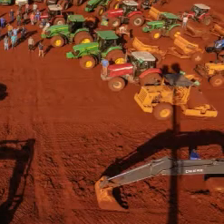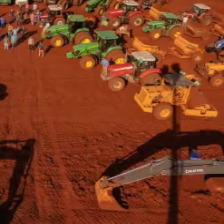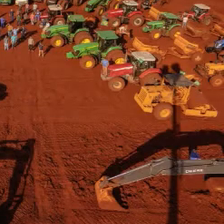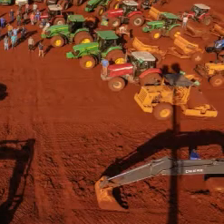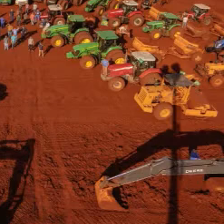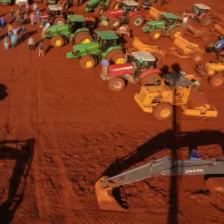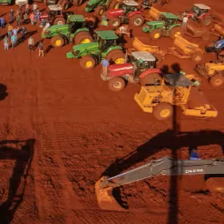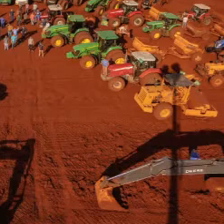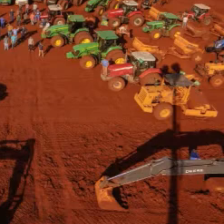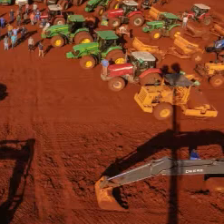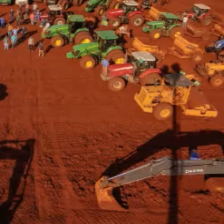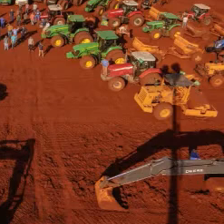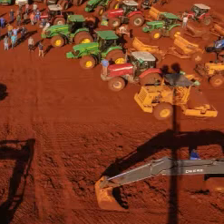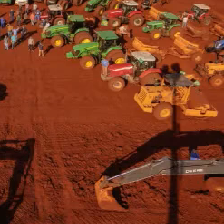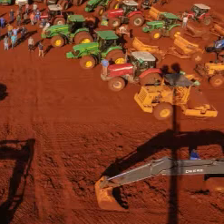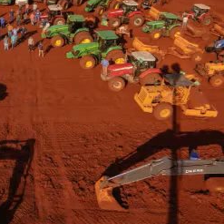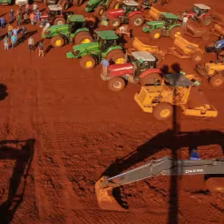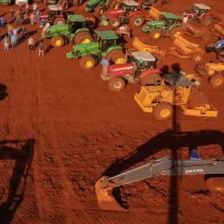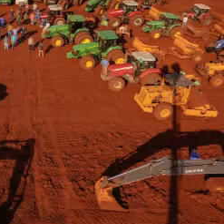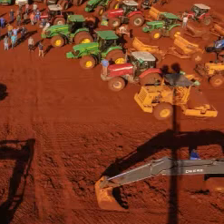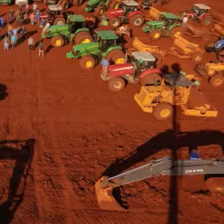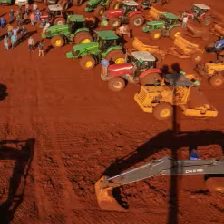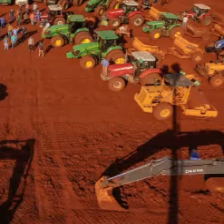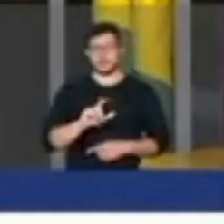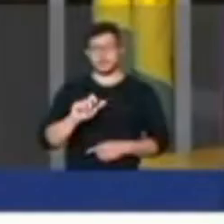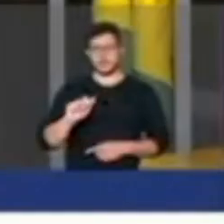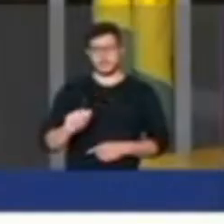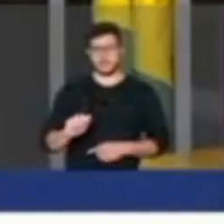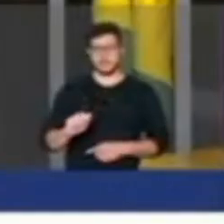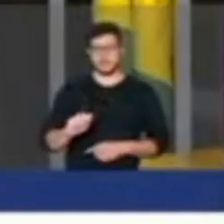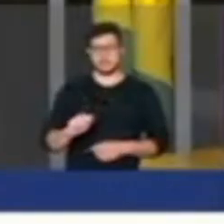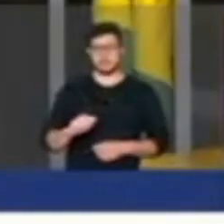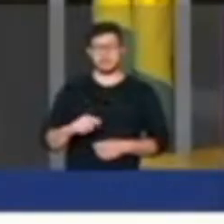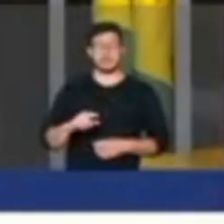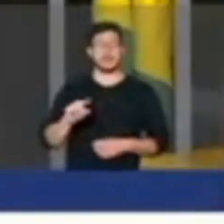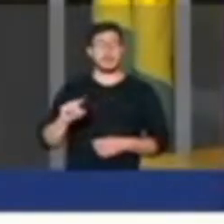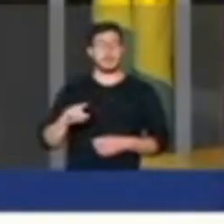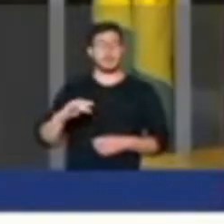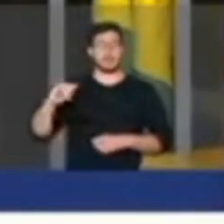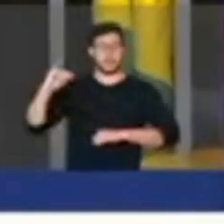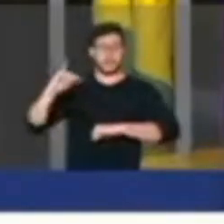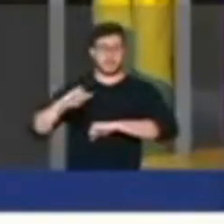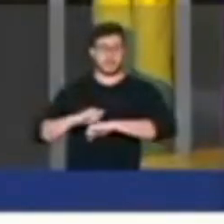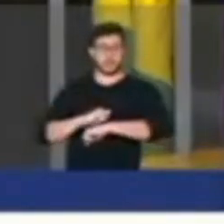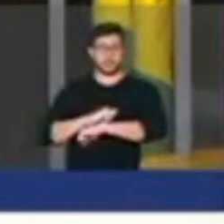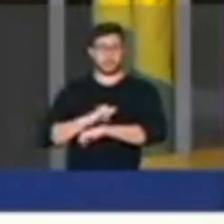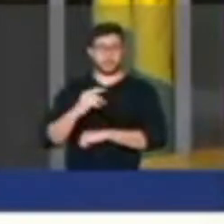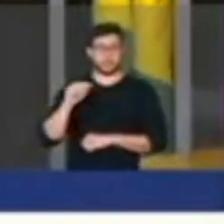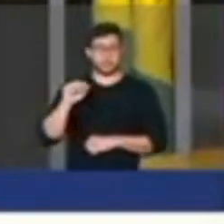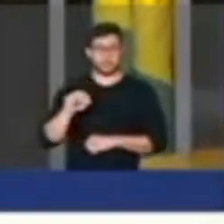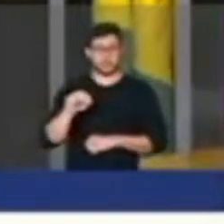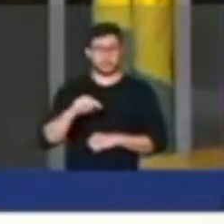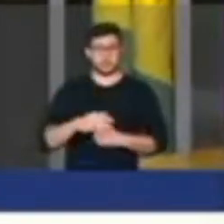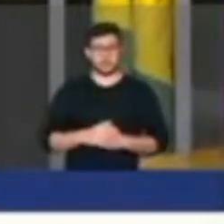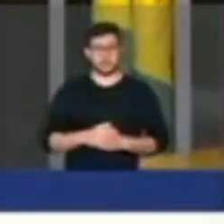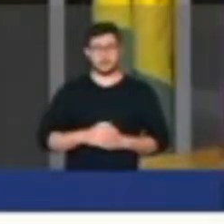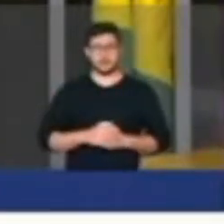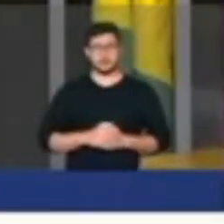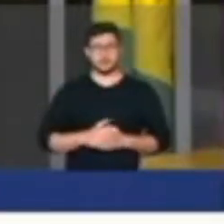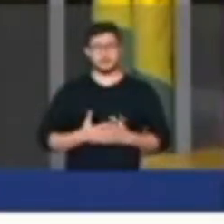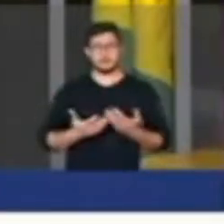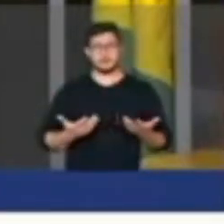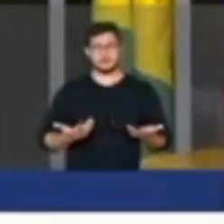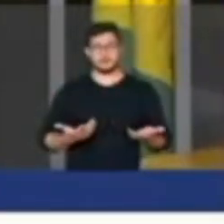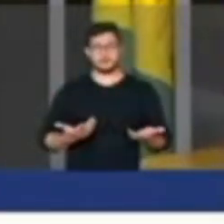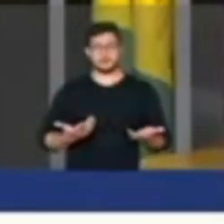extensão no pós-pista do aeroporto, lá da cidade, do aeroporto regional de Santo Ângelo, contou com a união de esforços